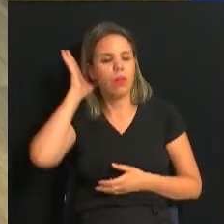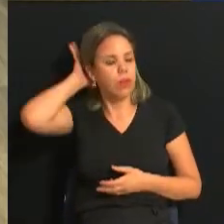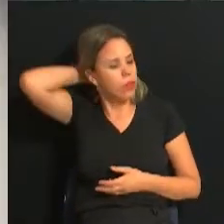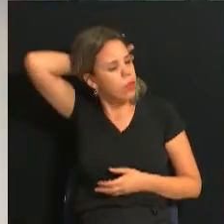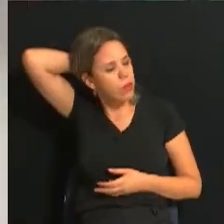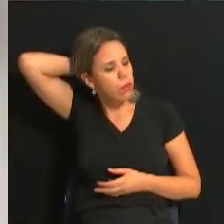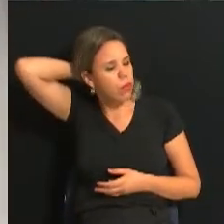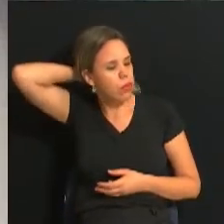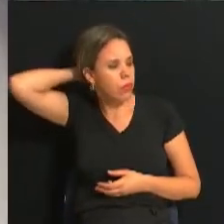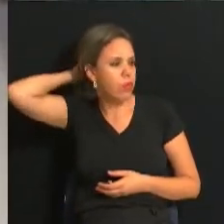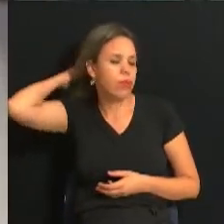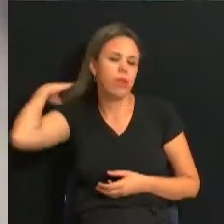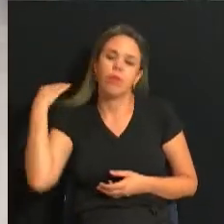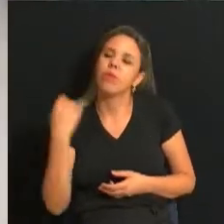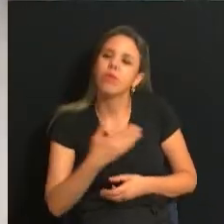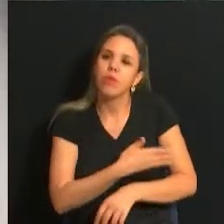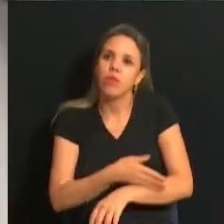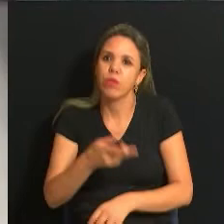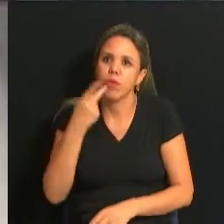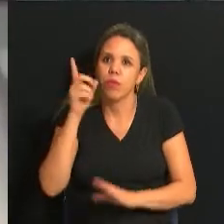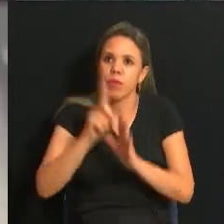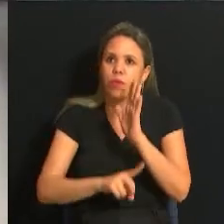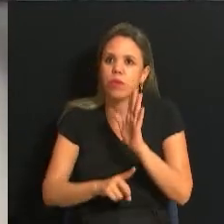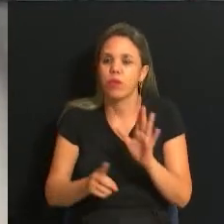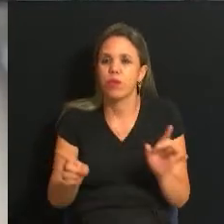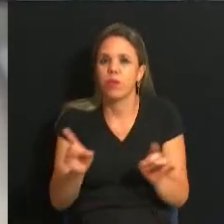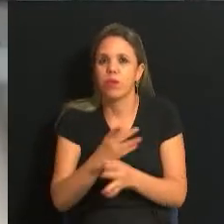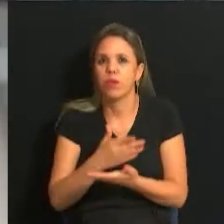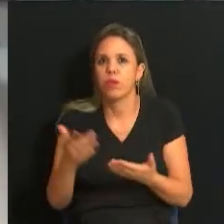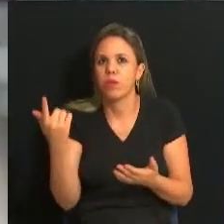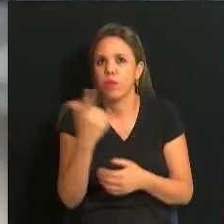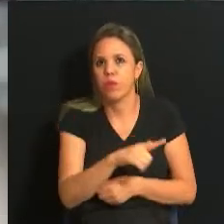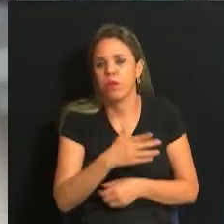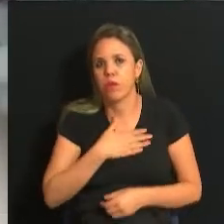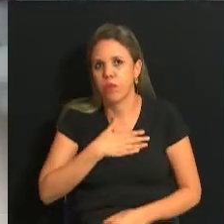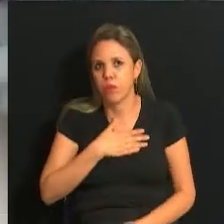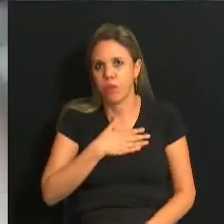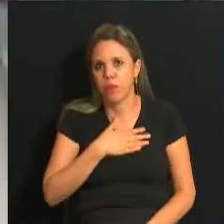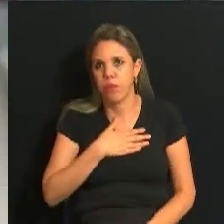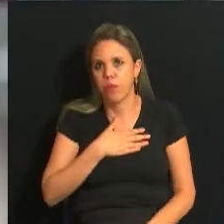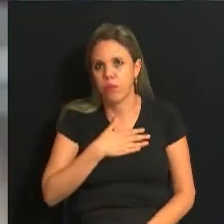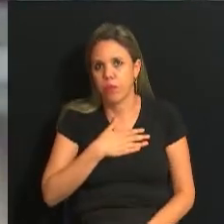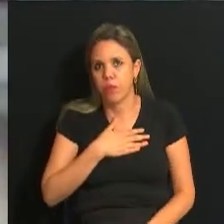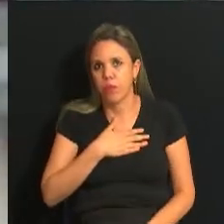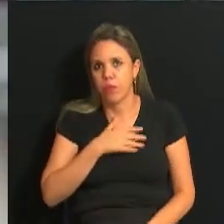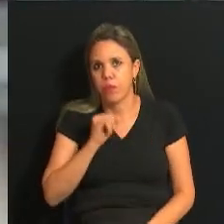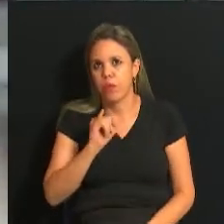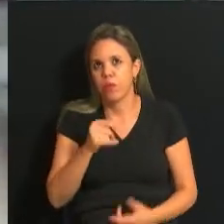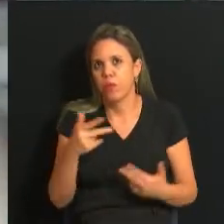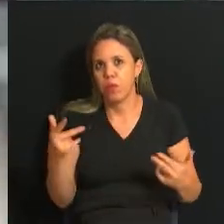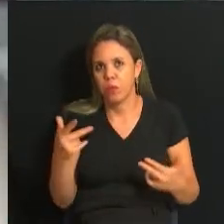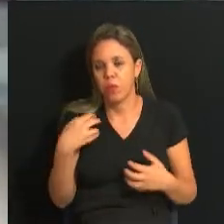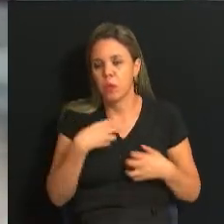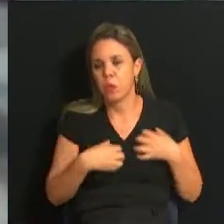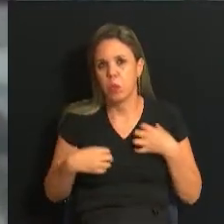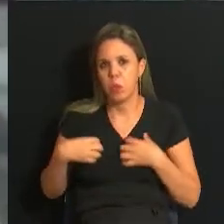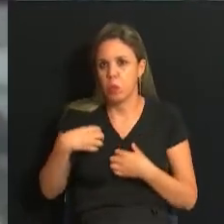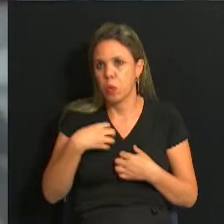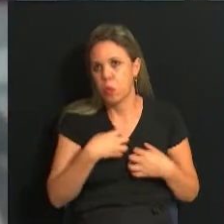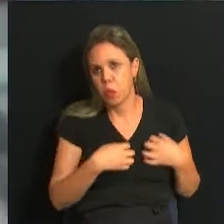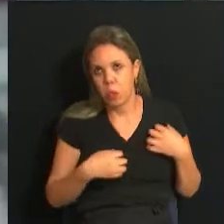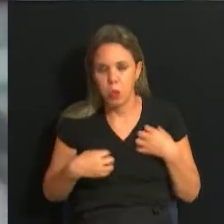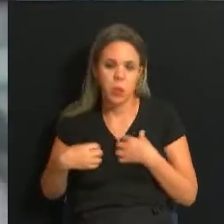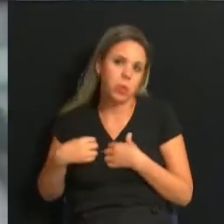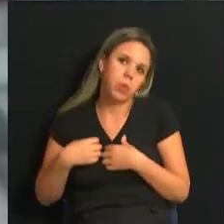Olha, eu costumo dizer que o direito do outro termina onde começa o meu. Então, se alguma coisa me incomodou, se alguma coisa me